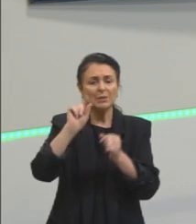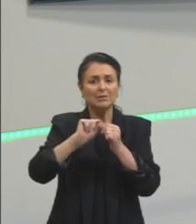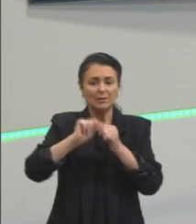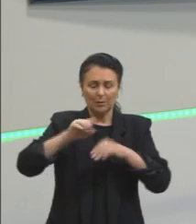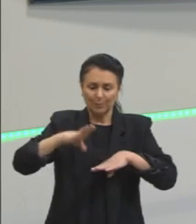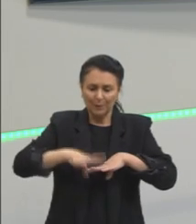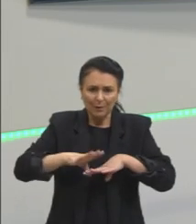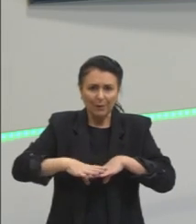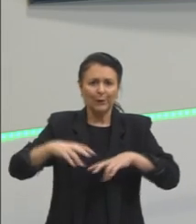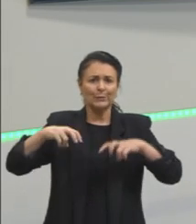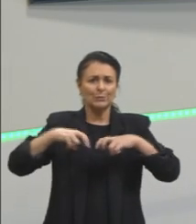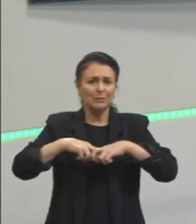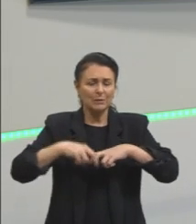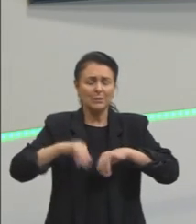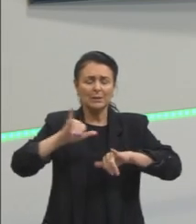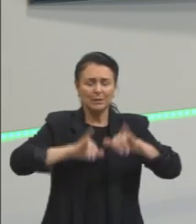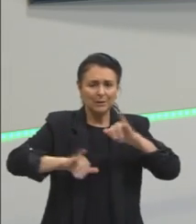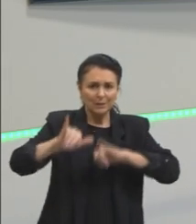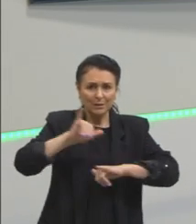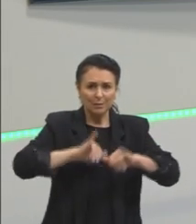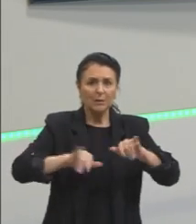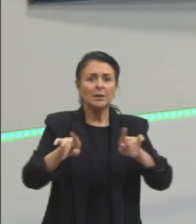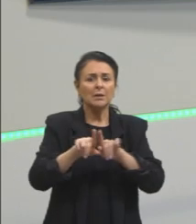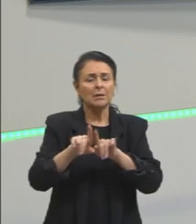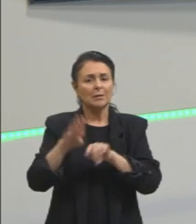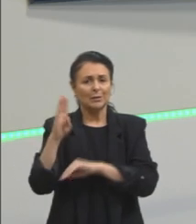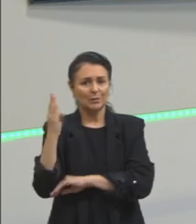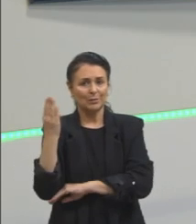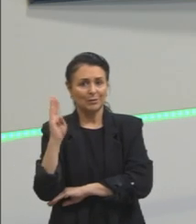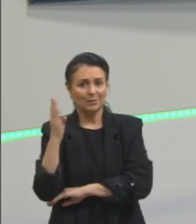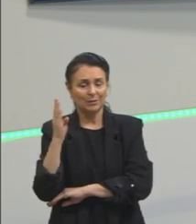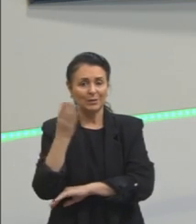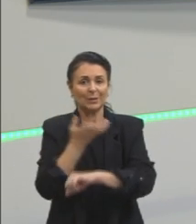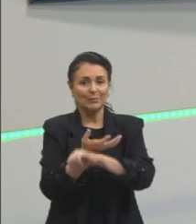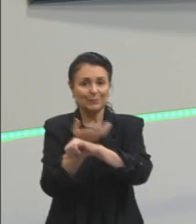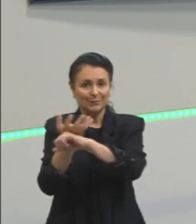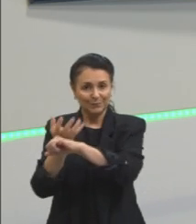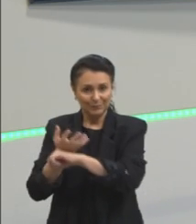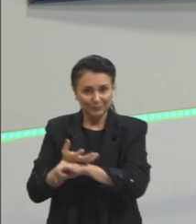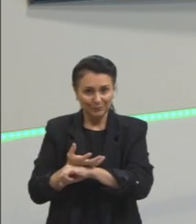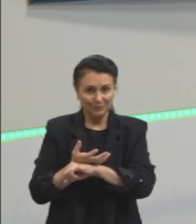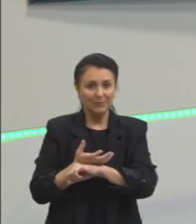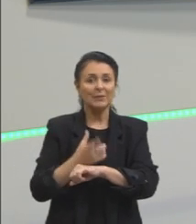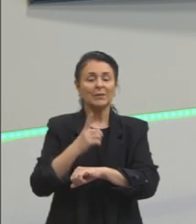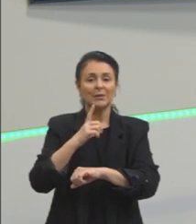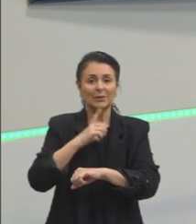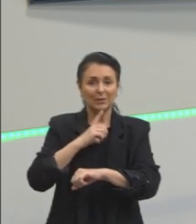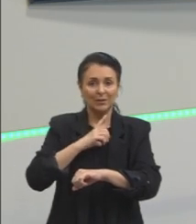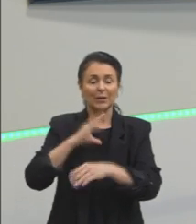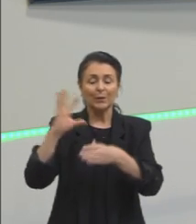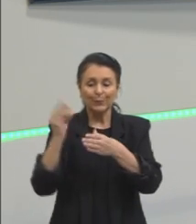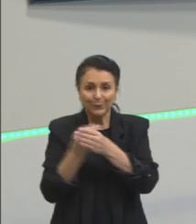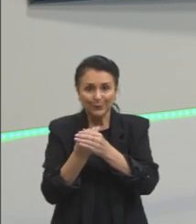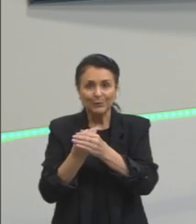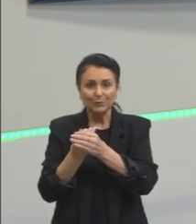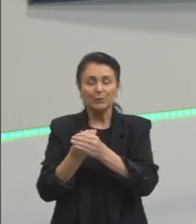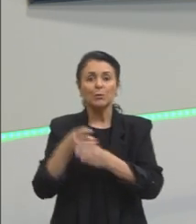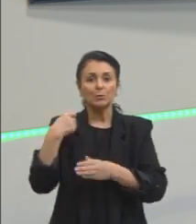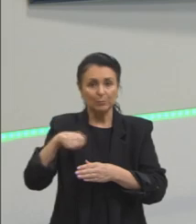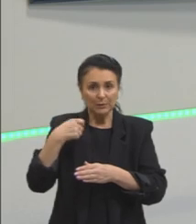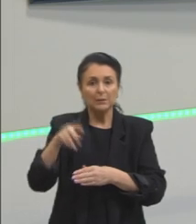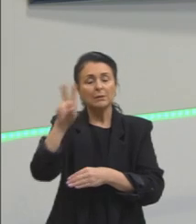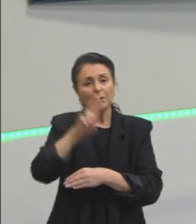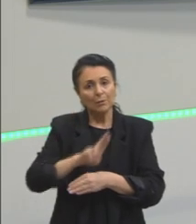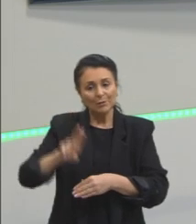de matemática de física de química inclusive de biologia que com o tempo então que contempla a necessidade então é necessário